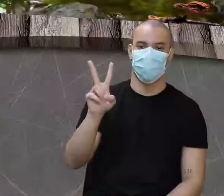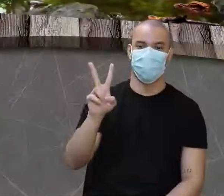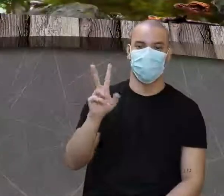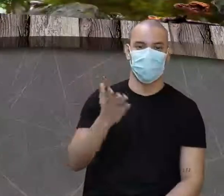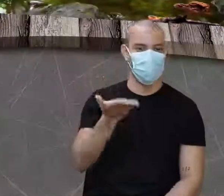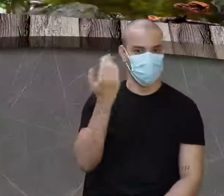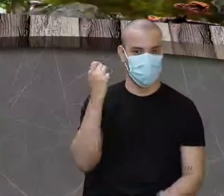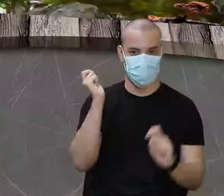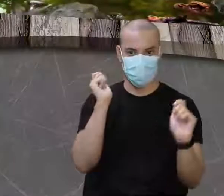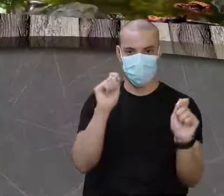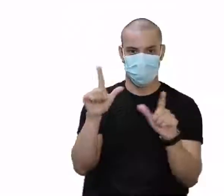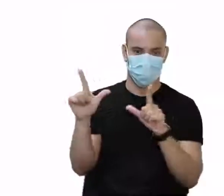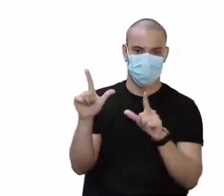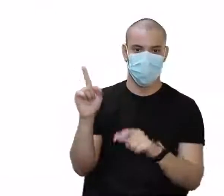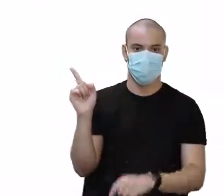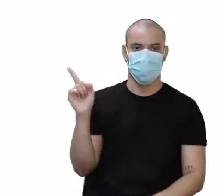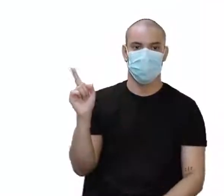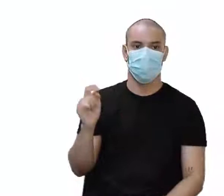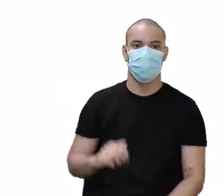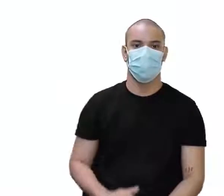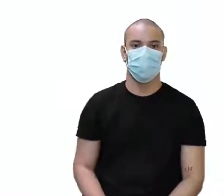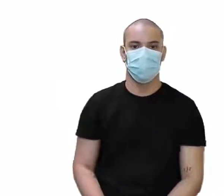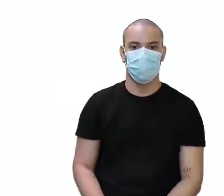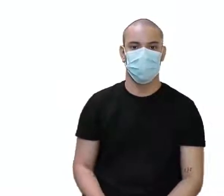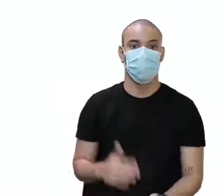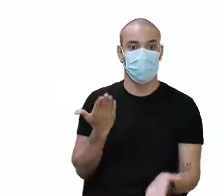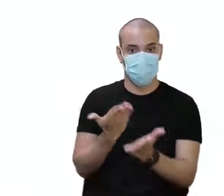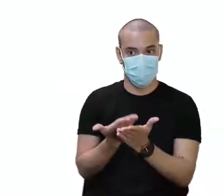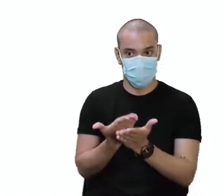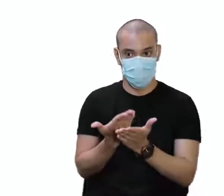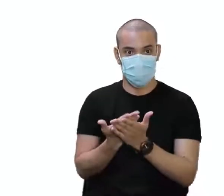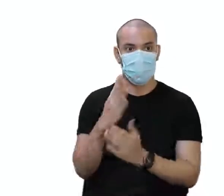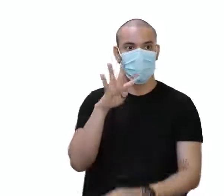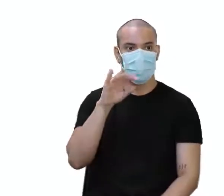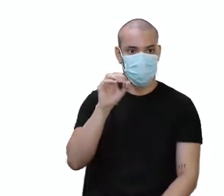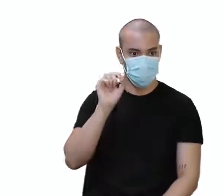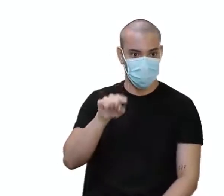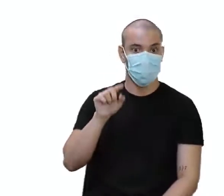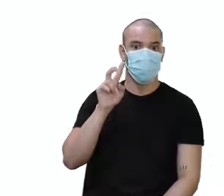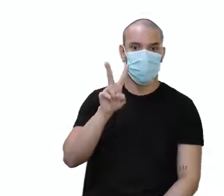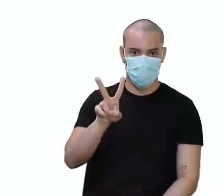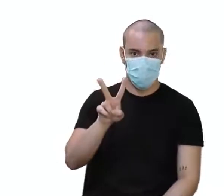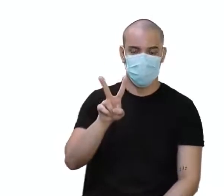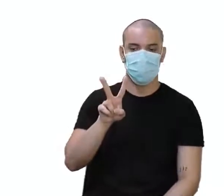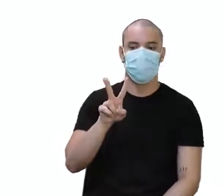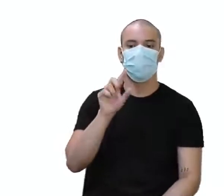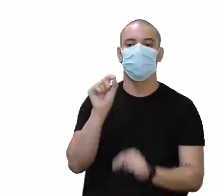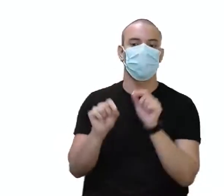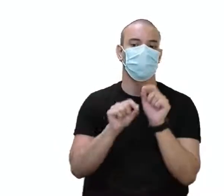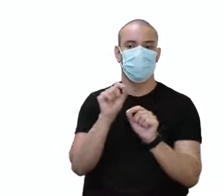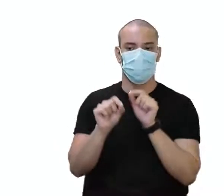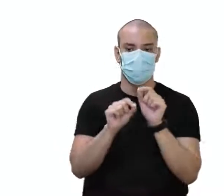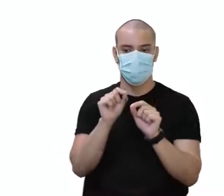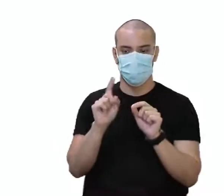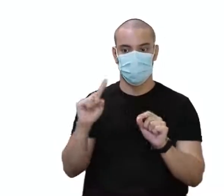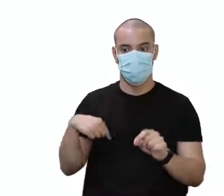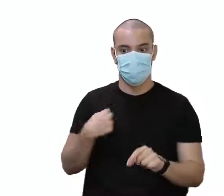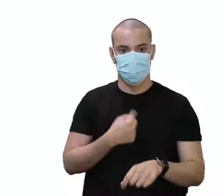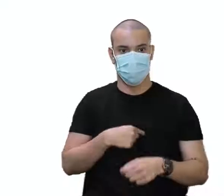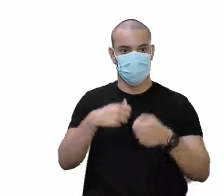40.2. Olha lá no quadro. Então, nessa aula 40.2, nós,